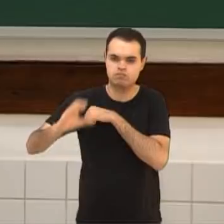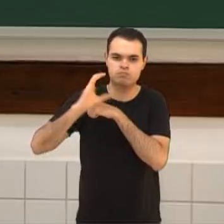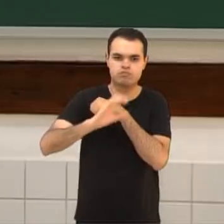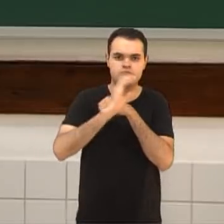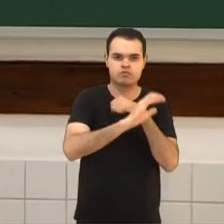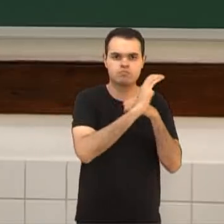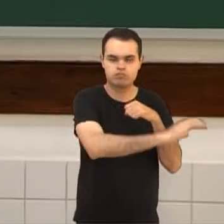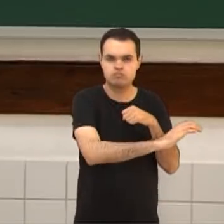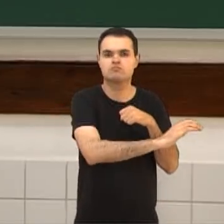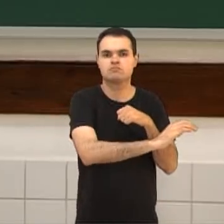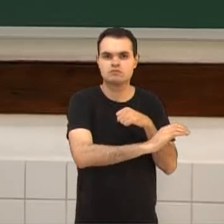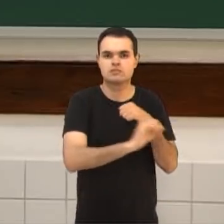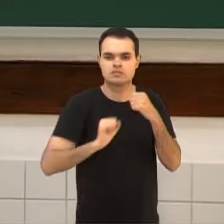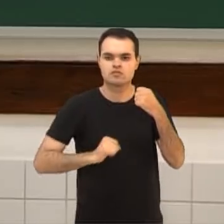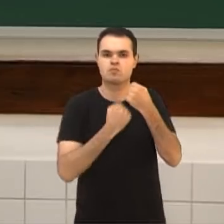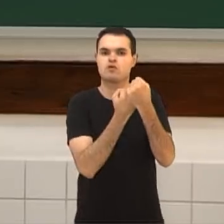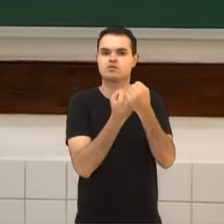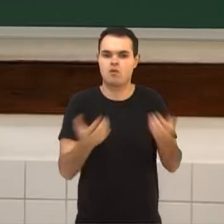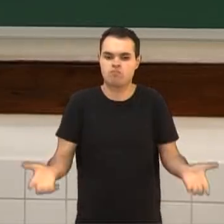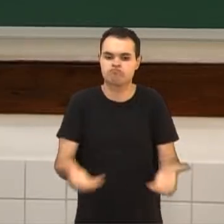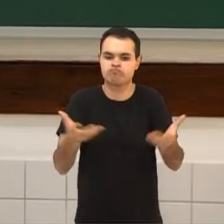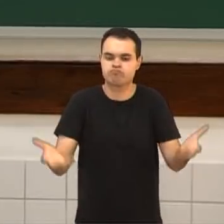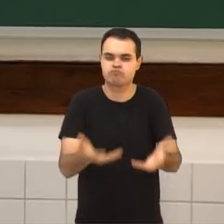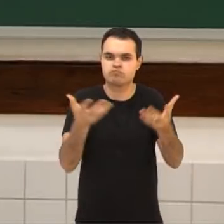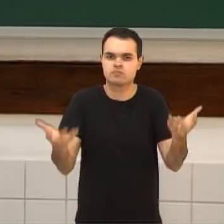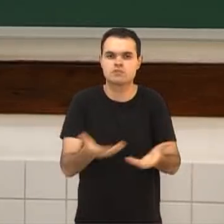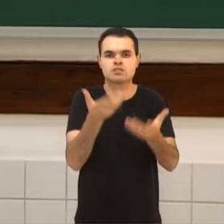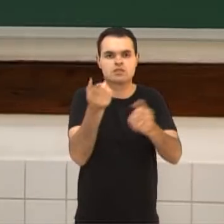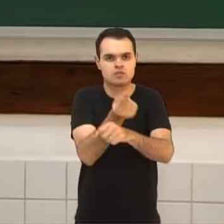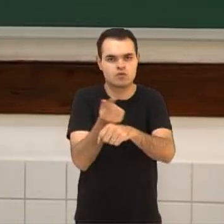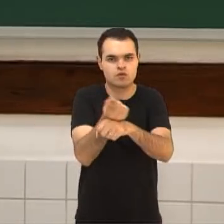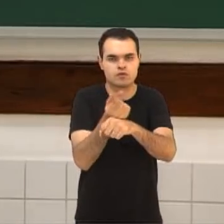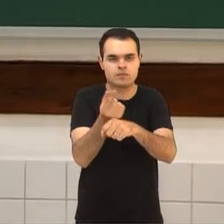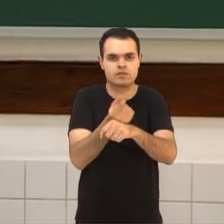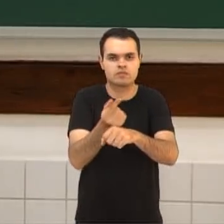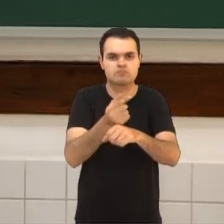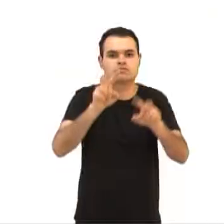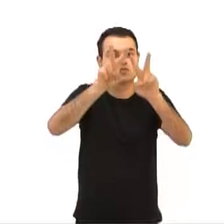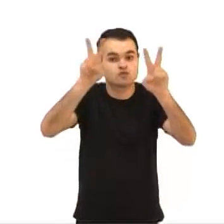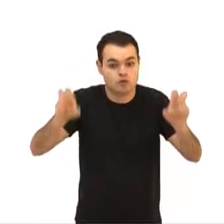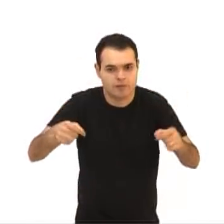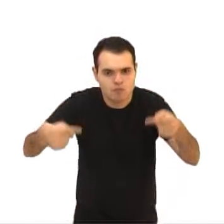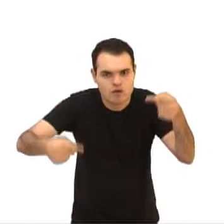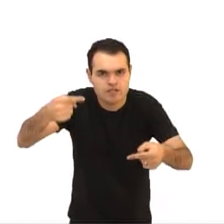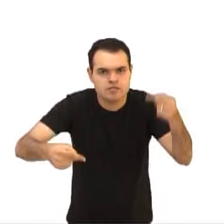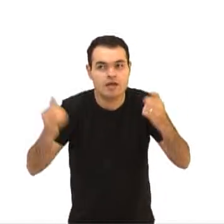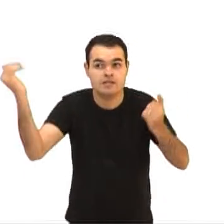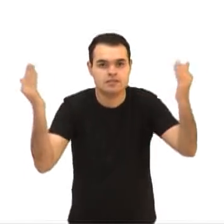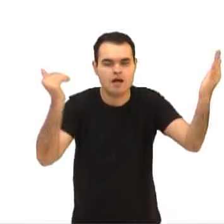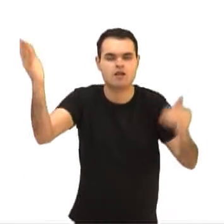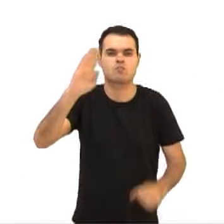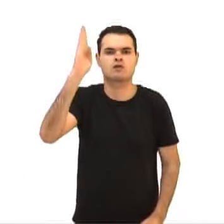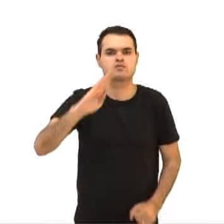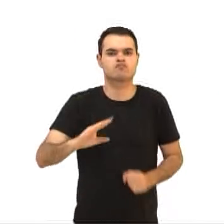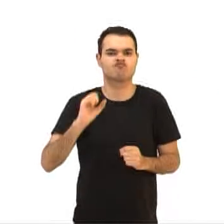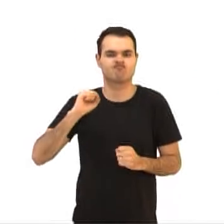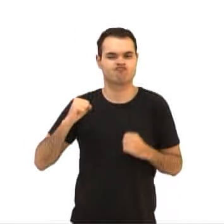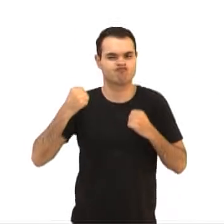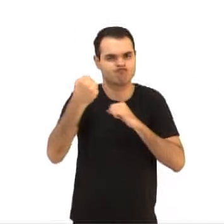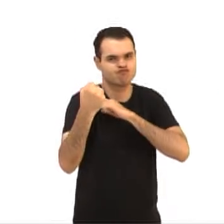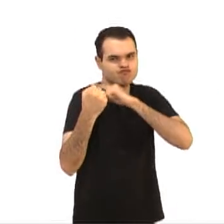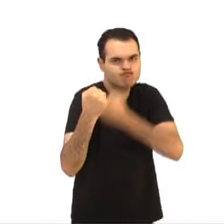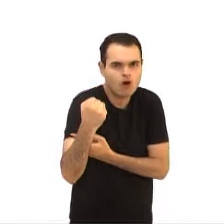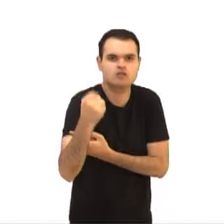de suporte a esse aumento da atividade econômica. Falando sobre nossa política externa, o Brasil fortaleceu a posição